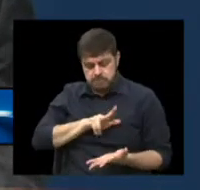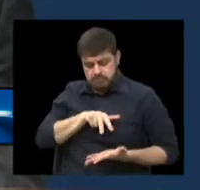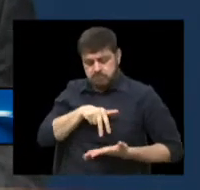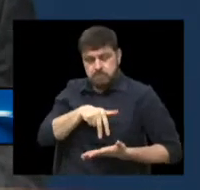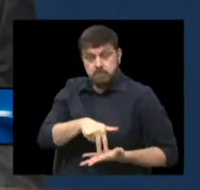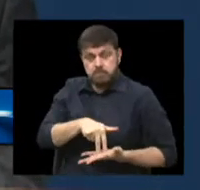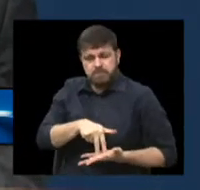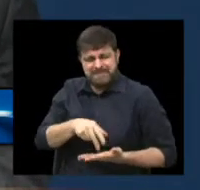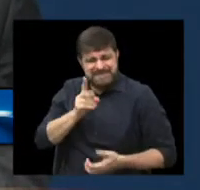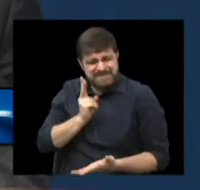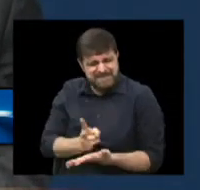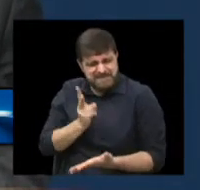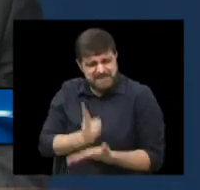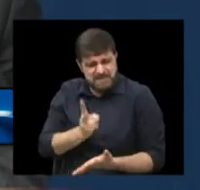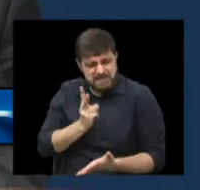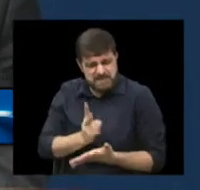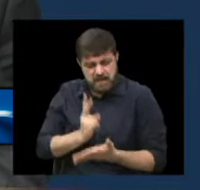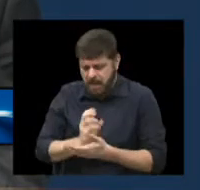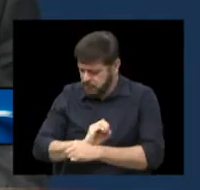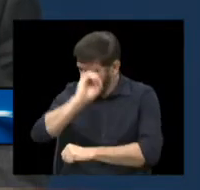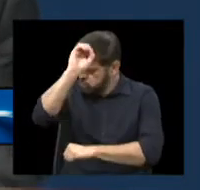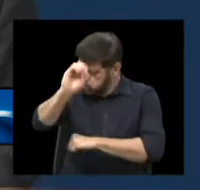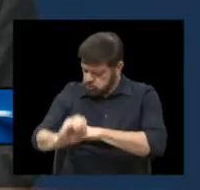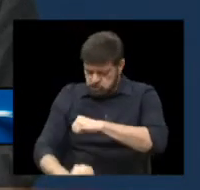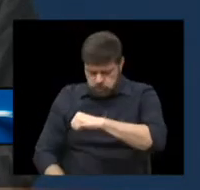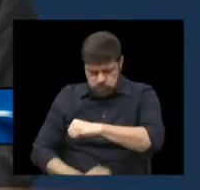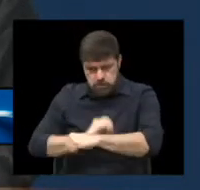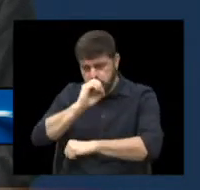Guarda Municipal naquele complexo.